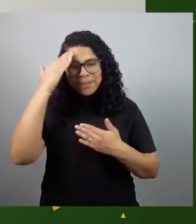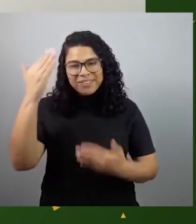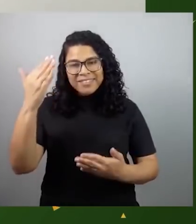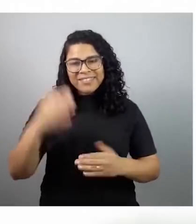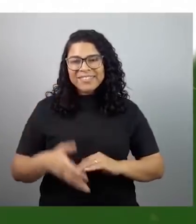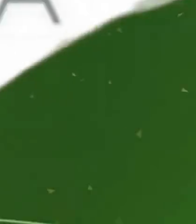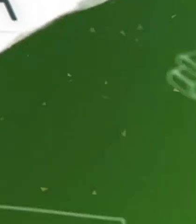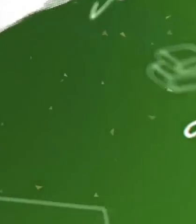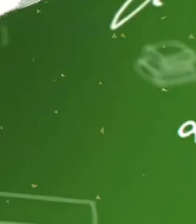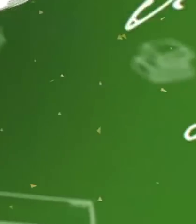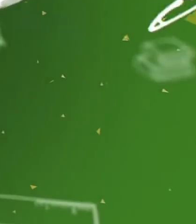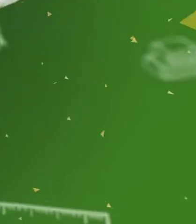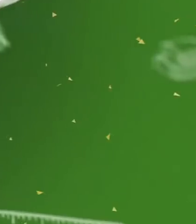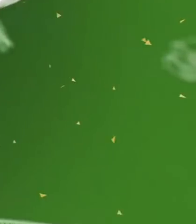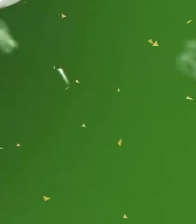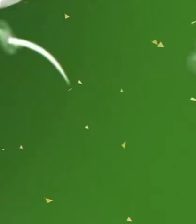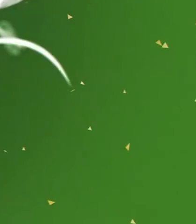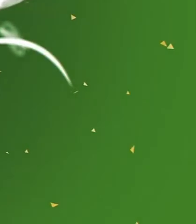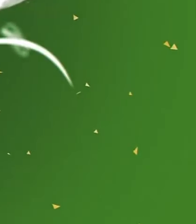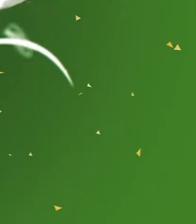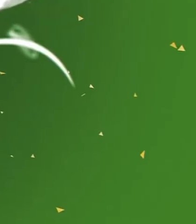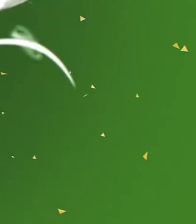obrigada!